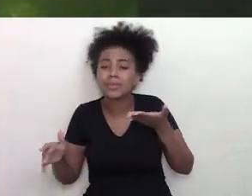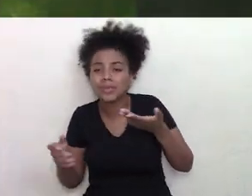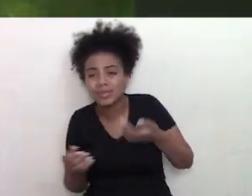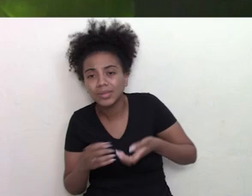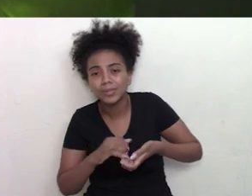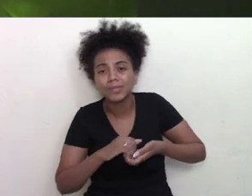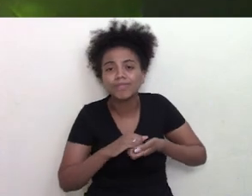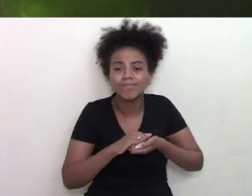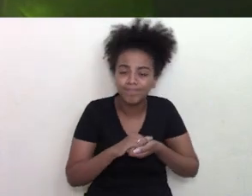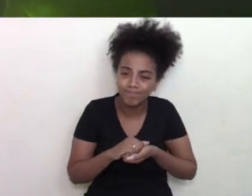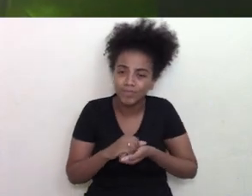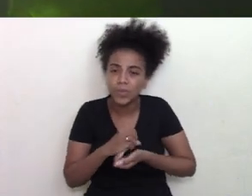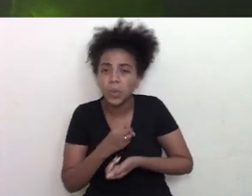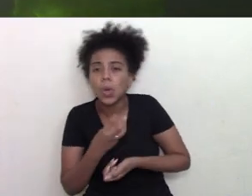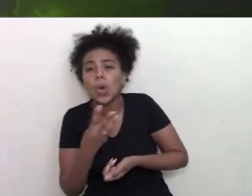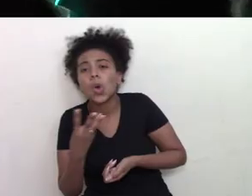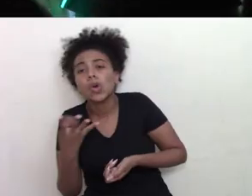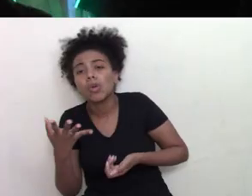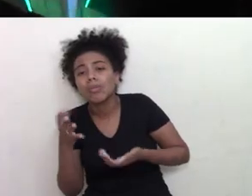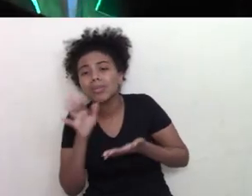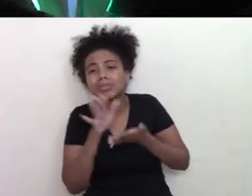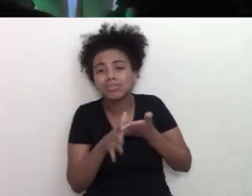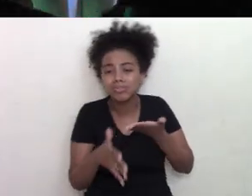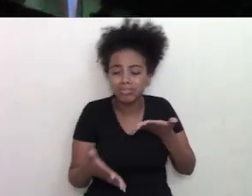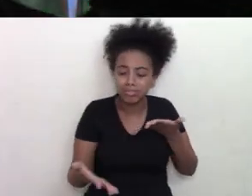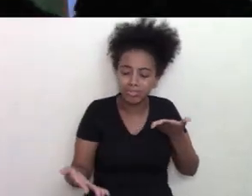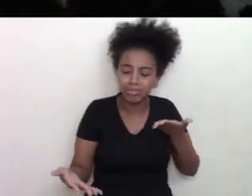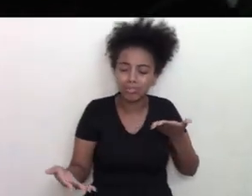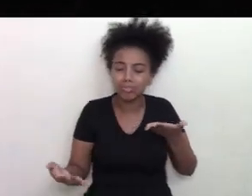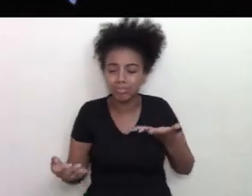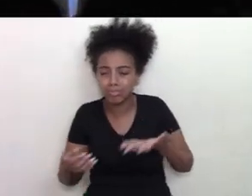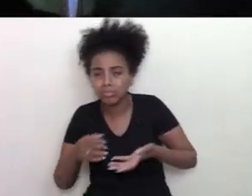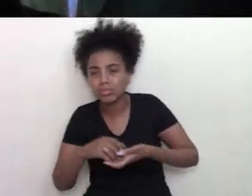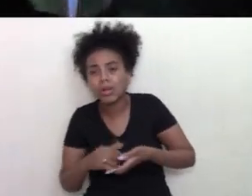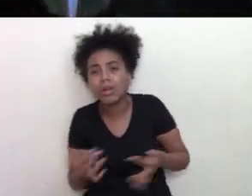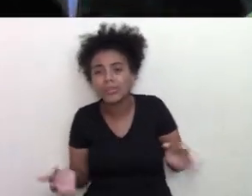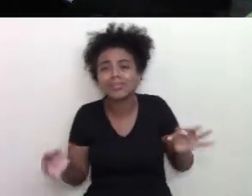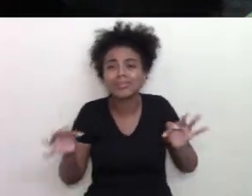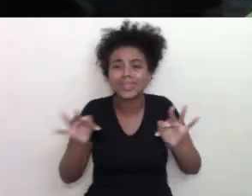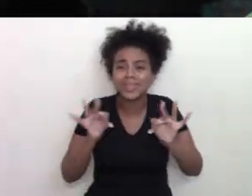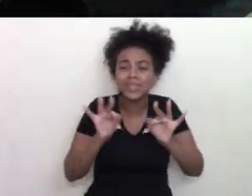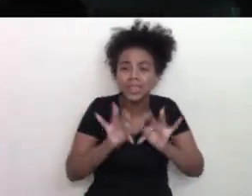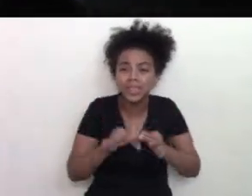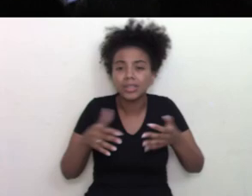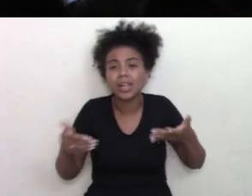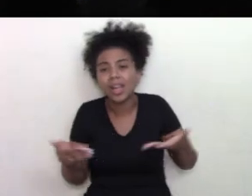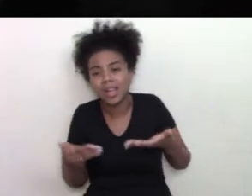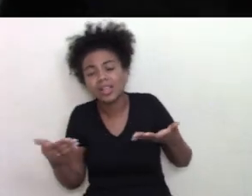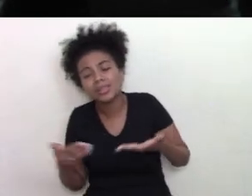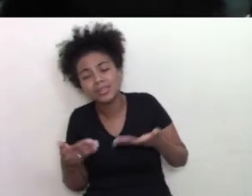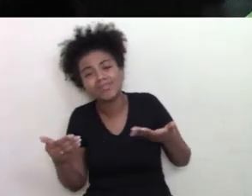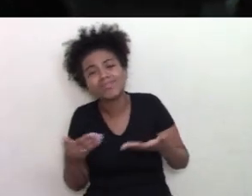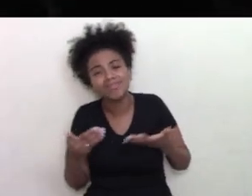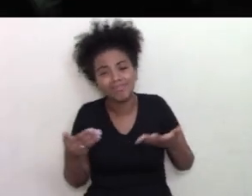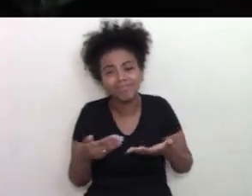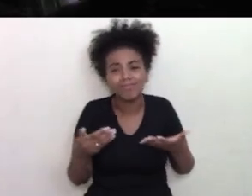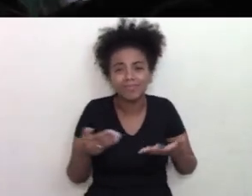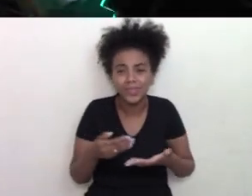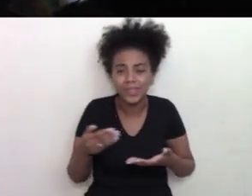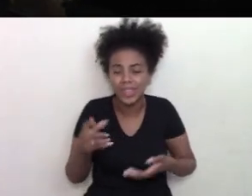grão. E quantos grãos deixei cair? Será que já chegou ao fim? Pior de